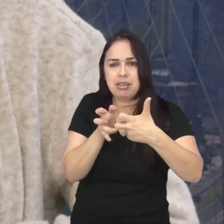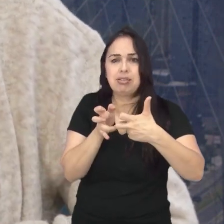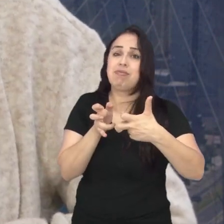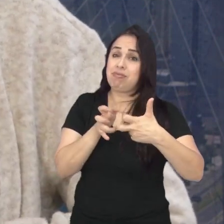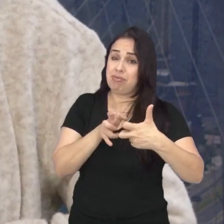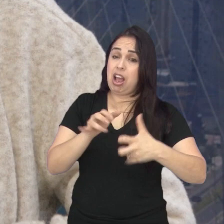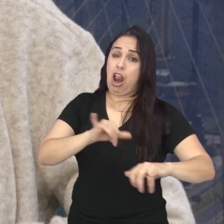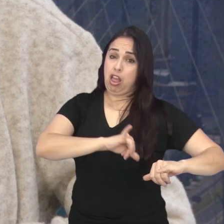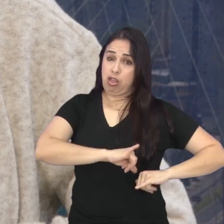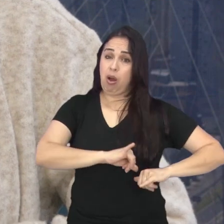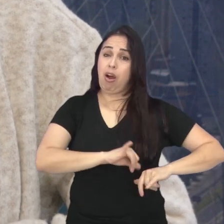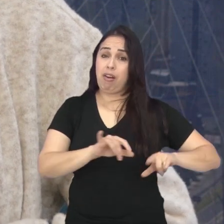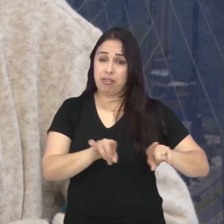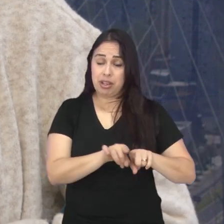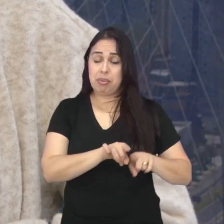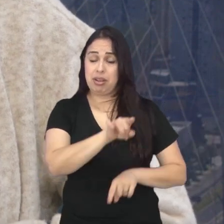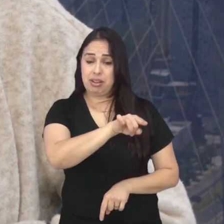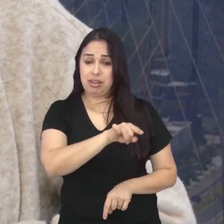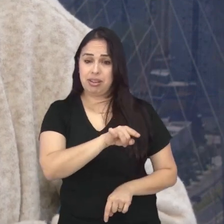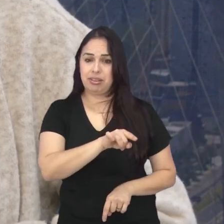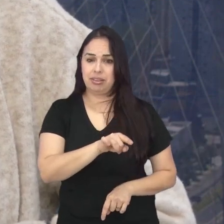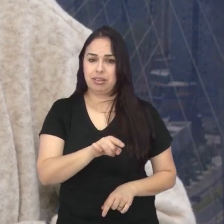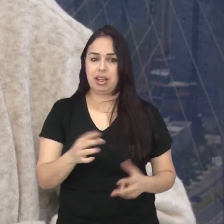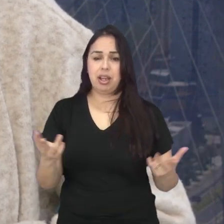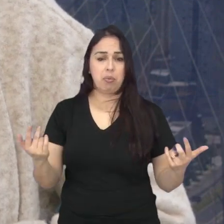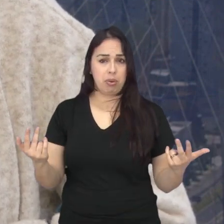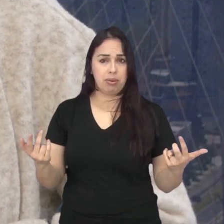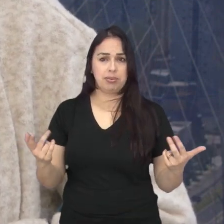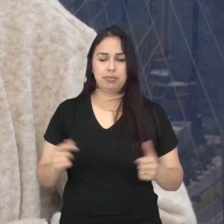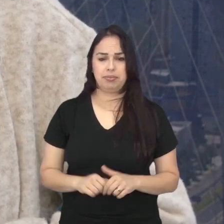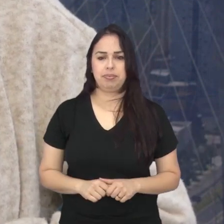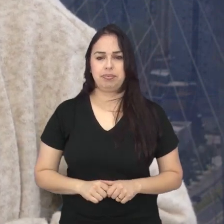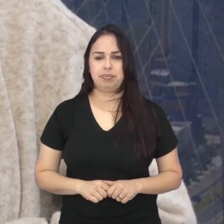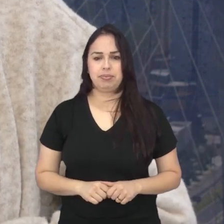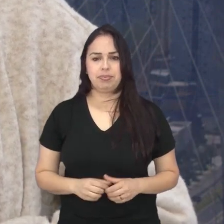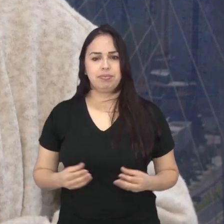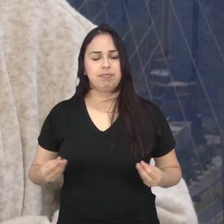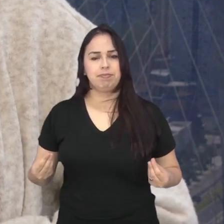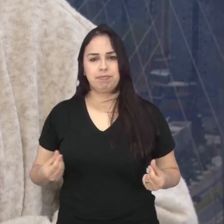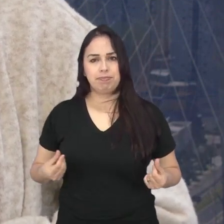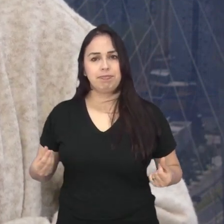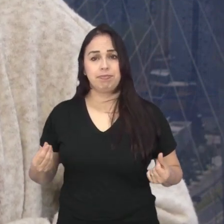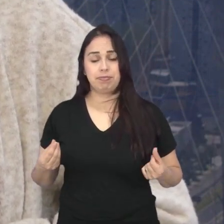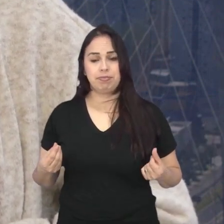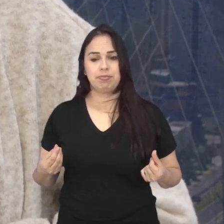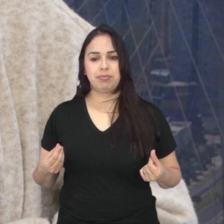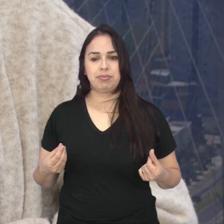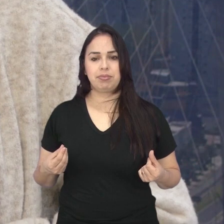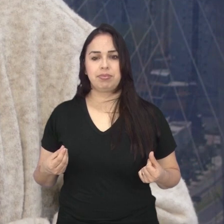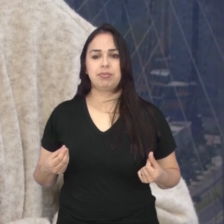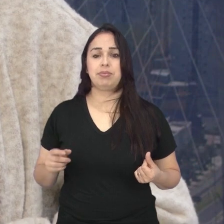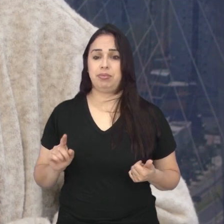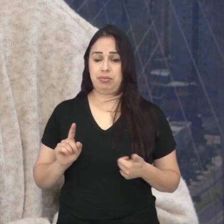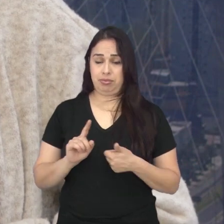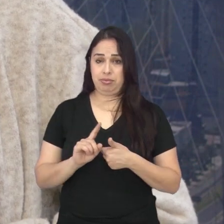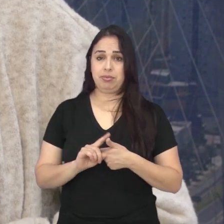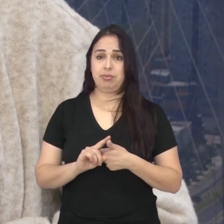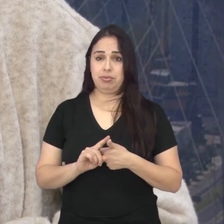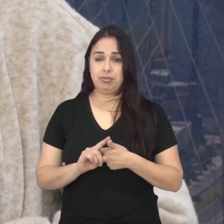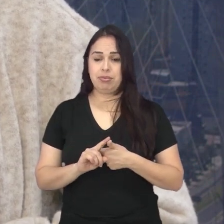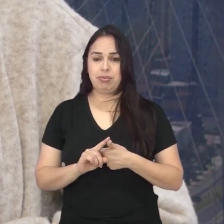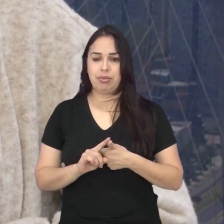retirado dela quando ela presencia situações de violência doméstica, né? E a violência doméstica, ela